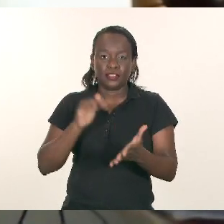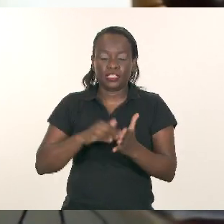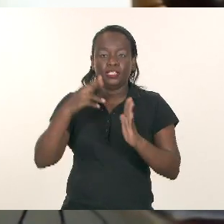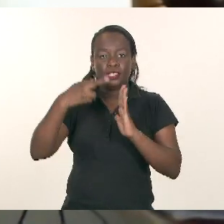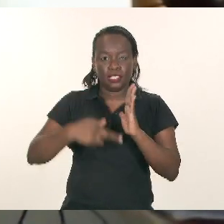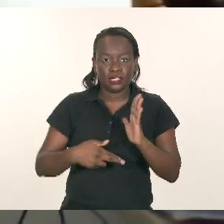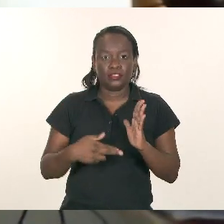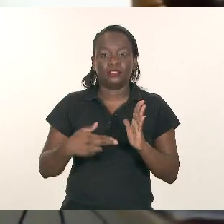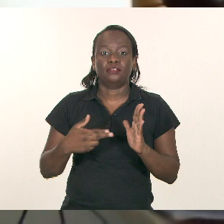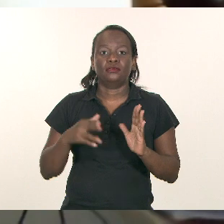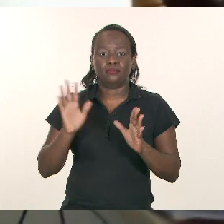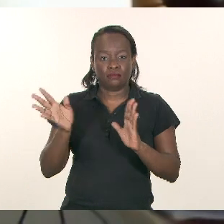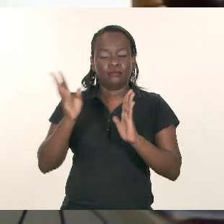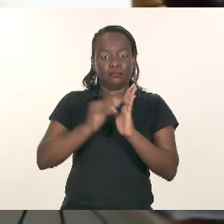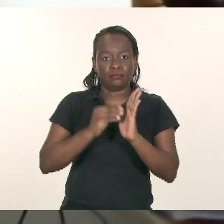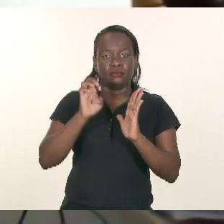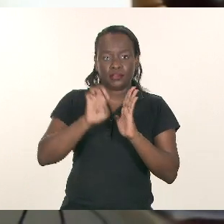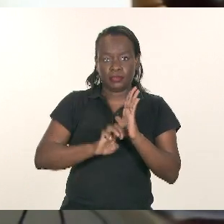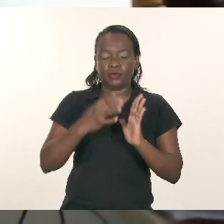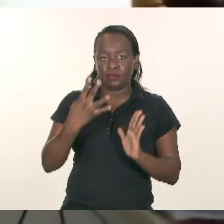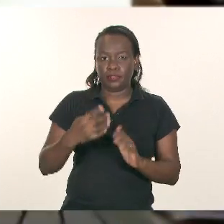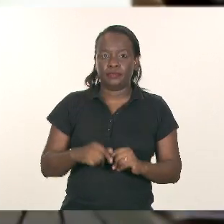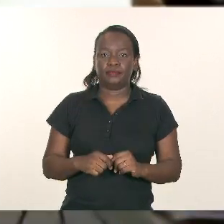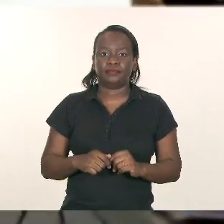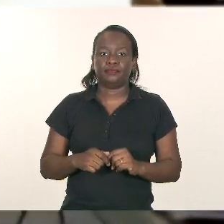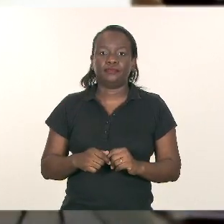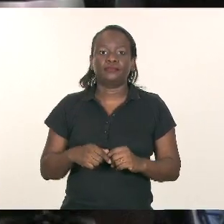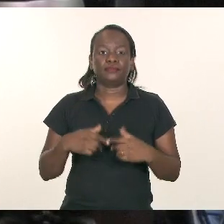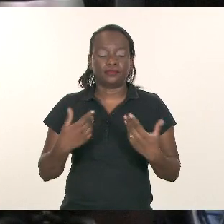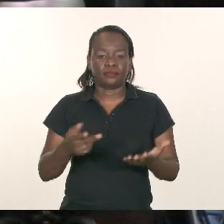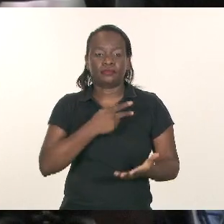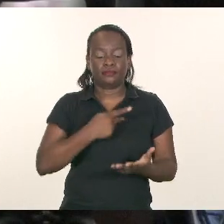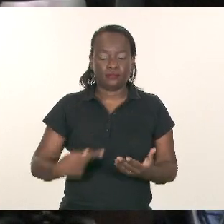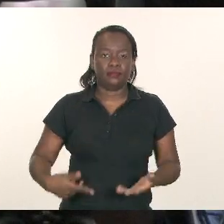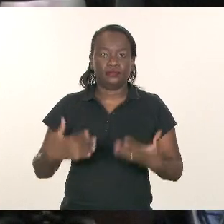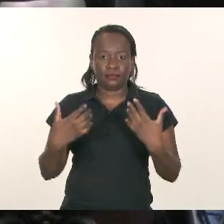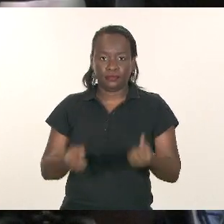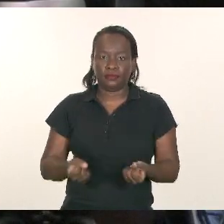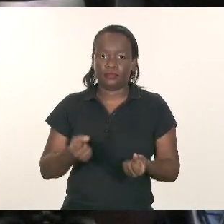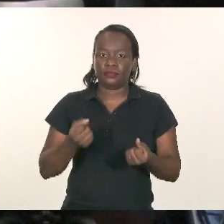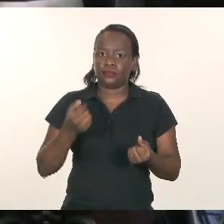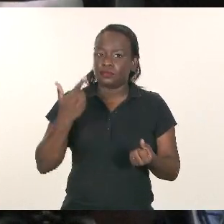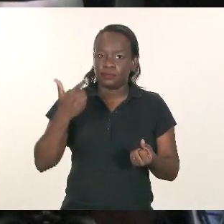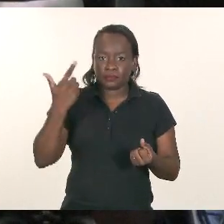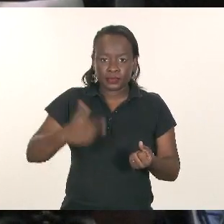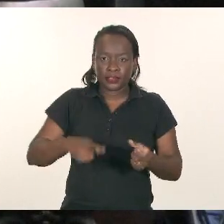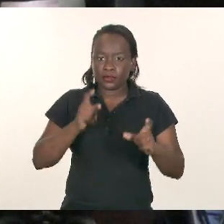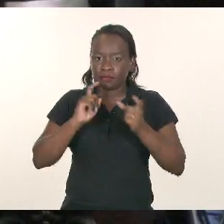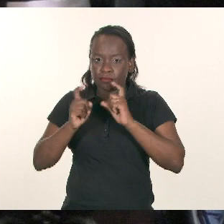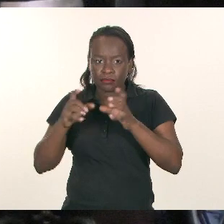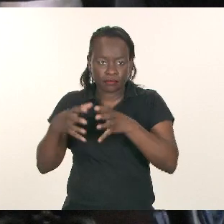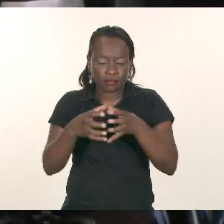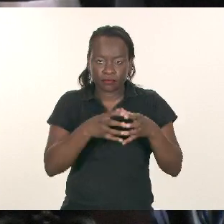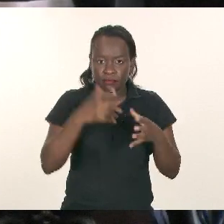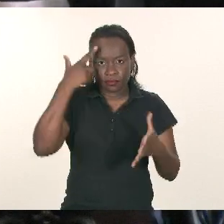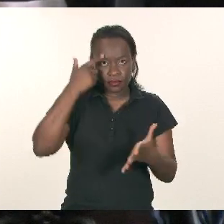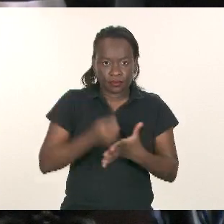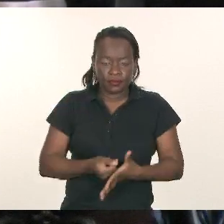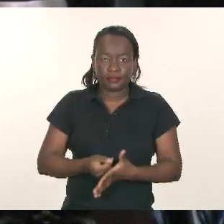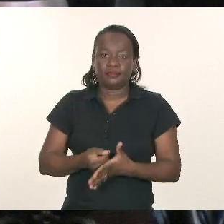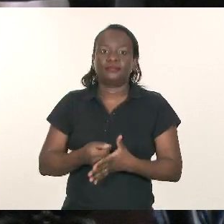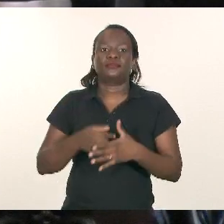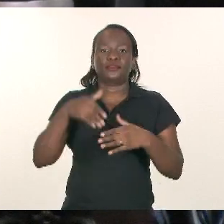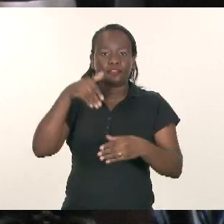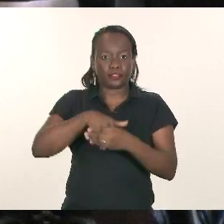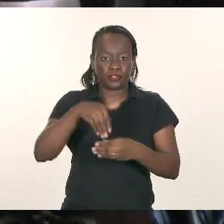de redação, incorporando a emenda 4. A presidência defere pedido de Vossa Excelência e não havendo mais comissão para emitir os pareceres,